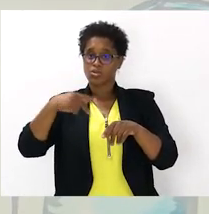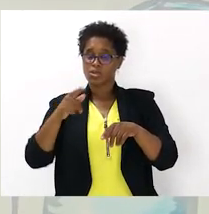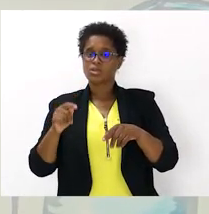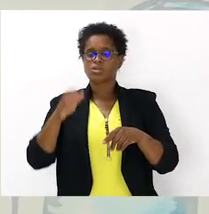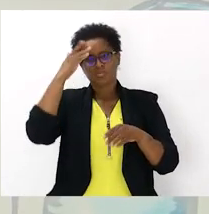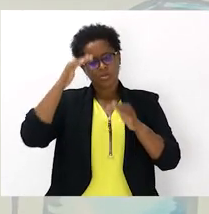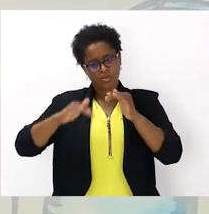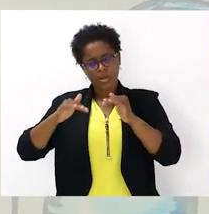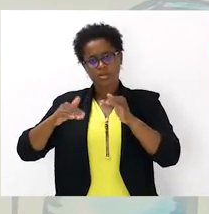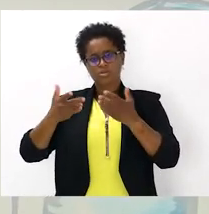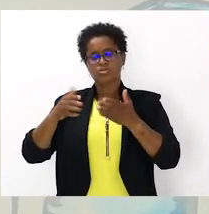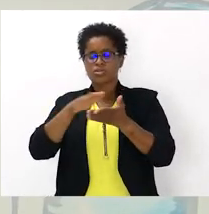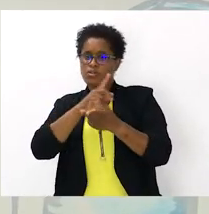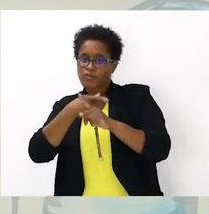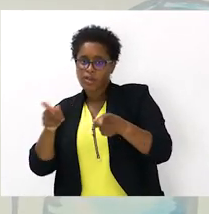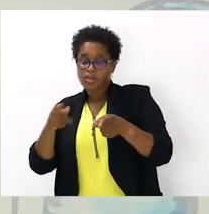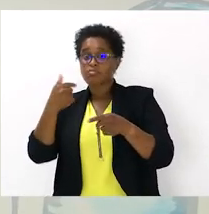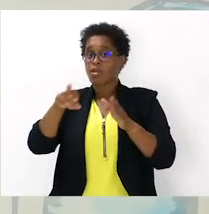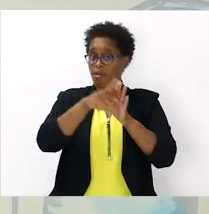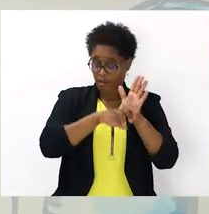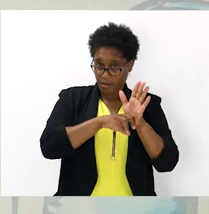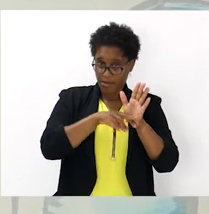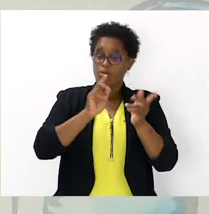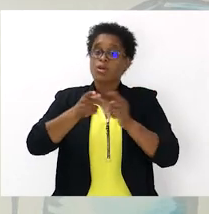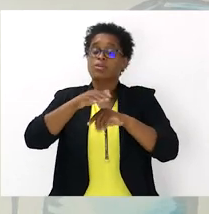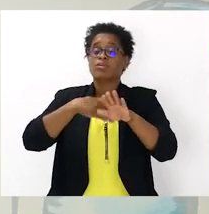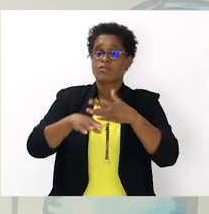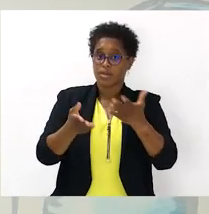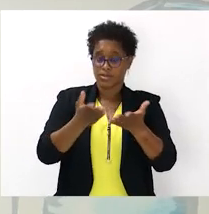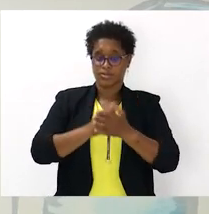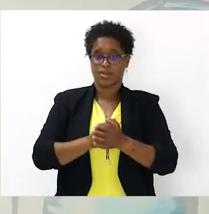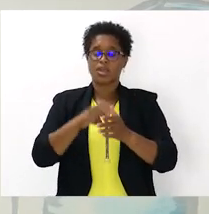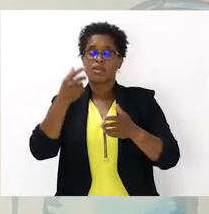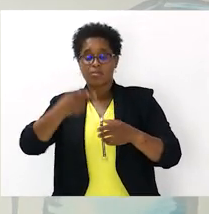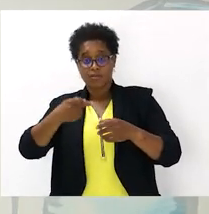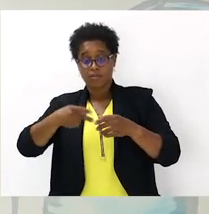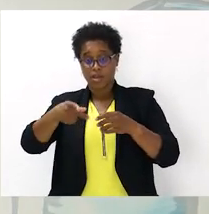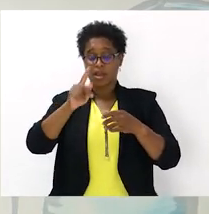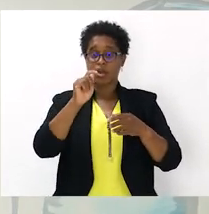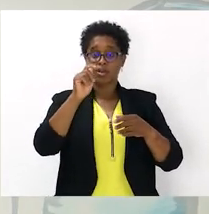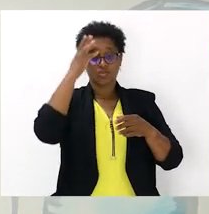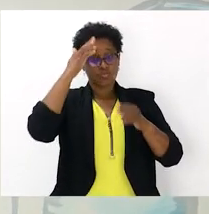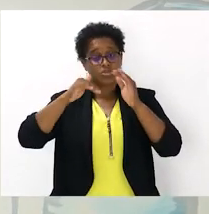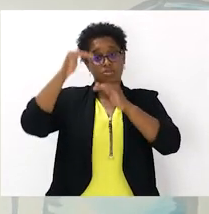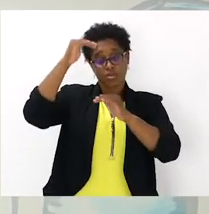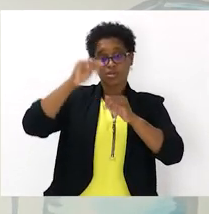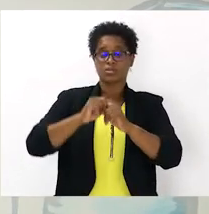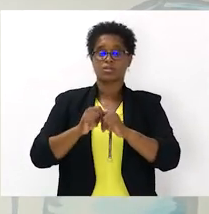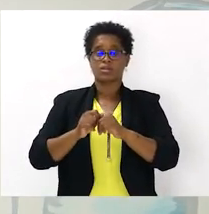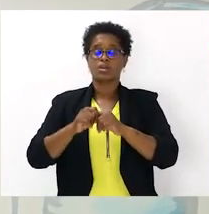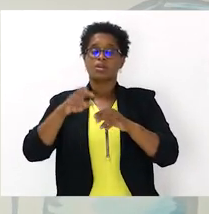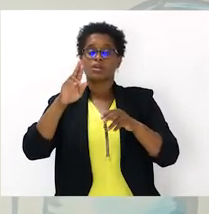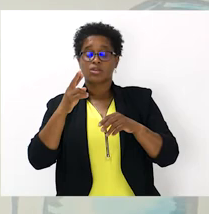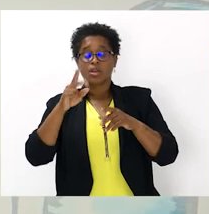bases diferentes. A regra, o que é que vamos fazer? Vamos manter expoentes e